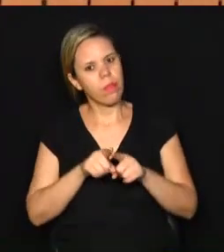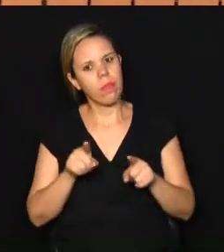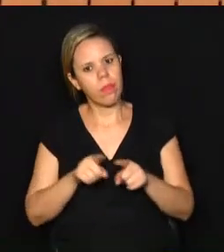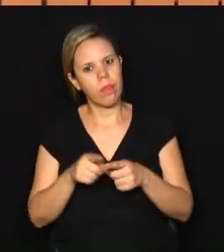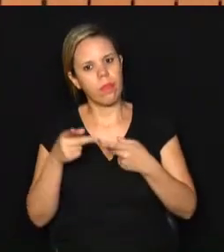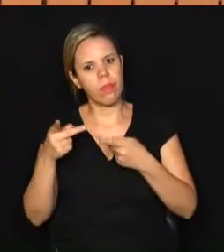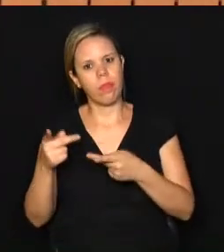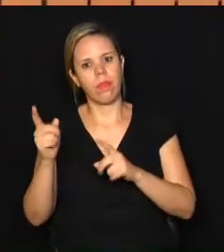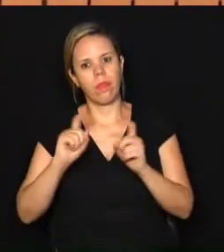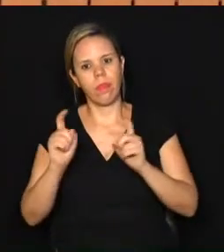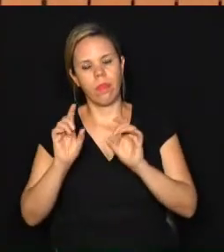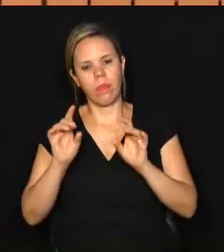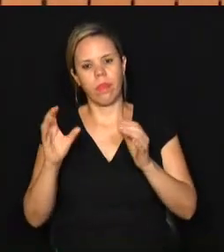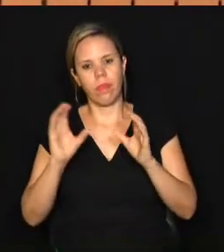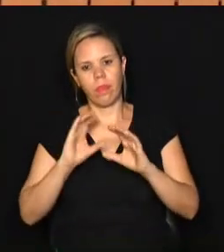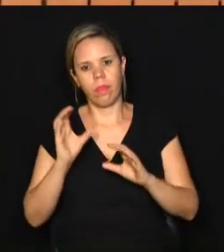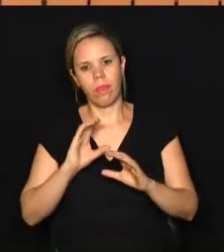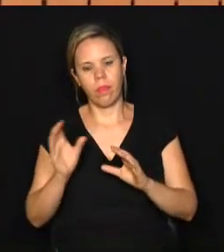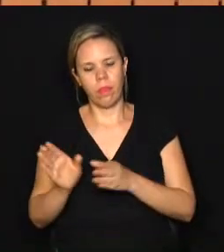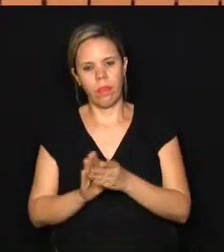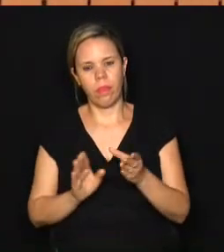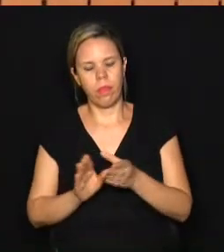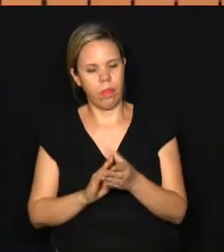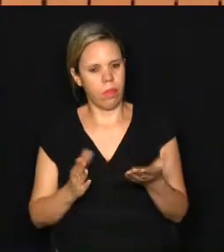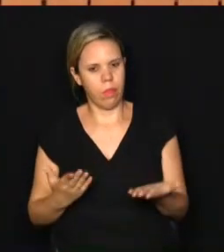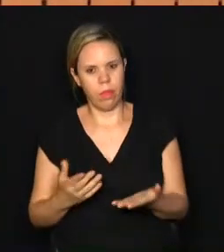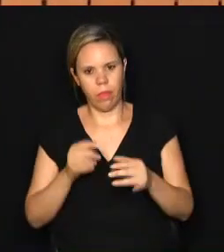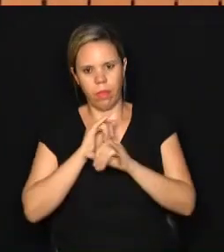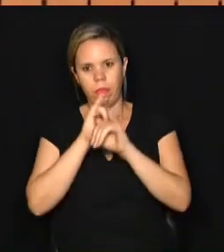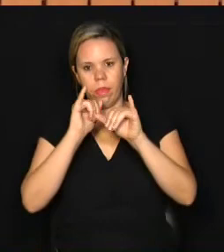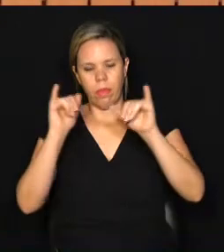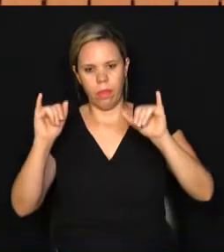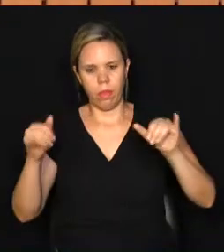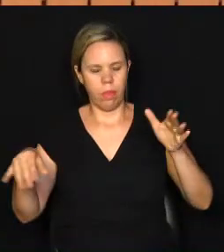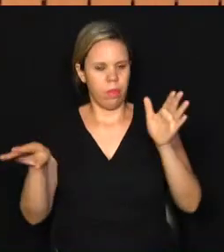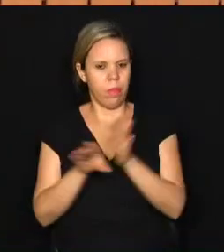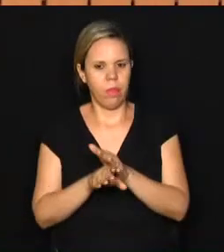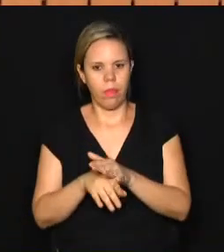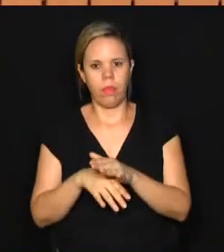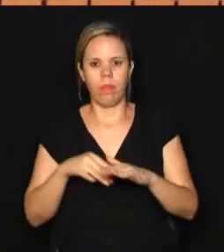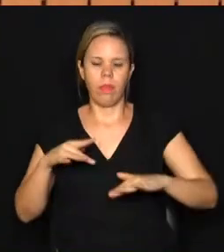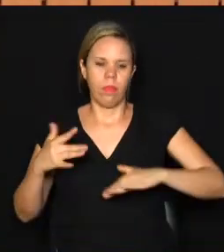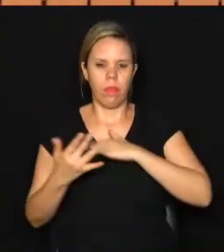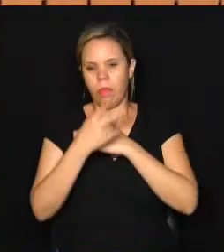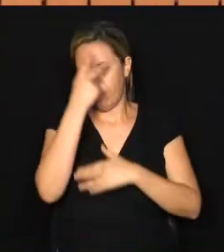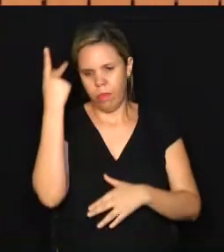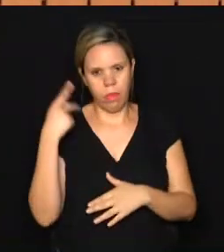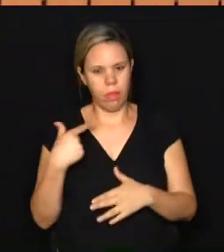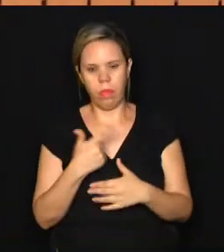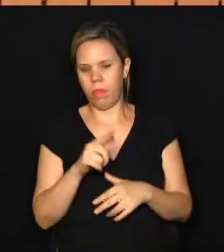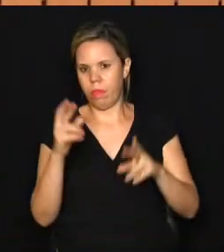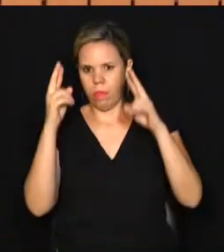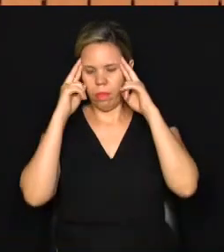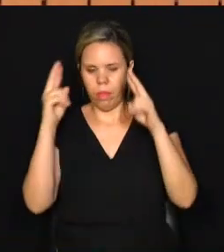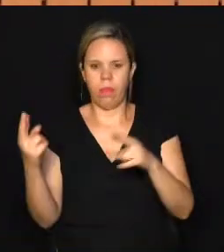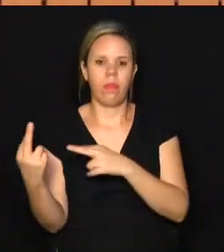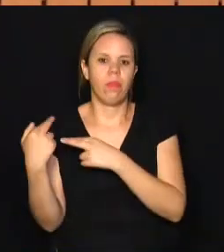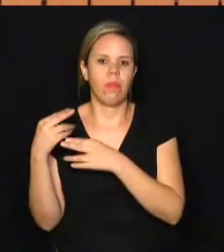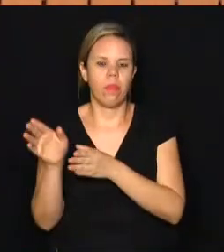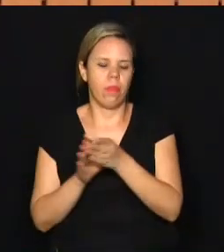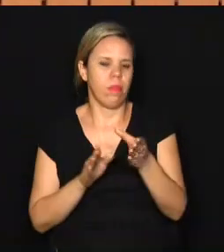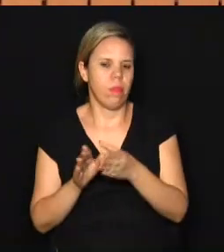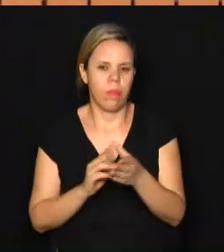para uma reunião extraordinária com o Conselho. As notícias nos chegam pela imprensa, pois o desrespeito com o Conselho Gestor